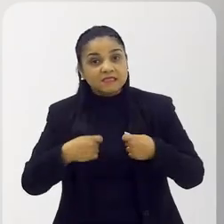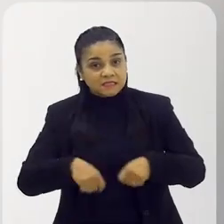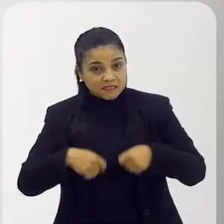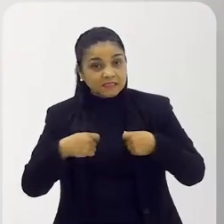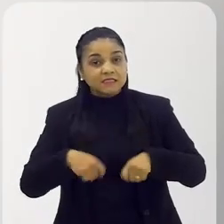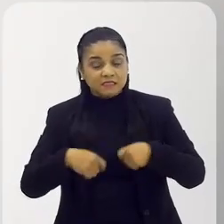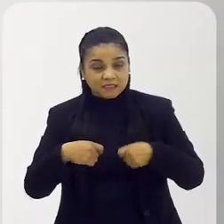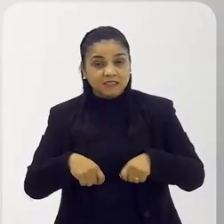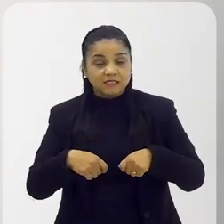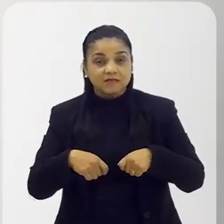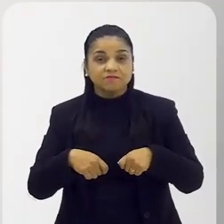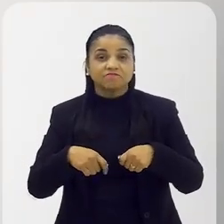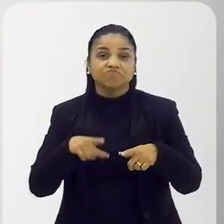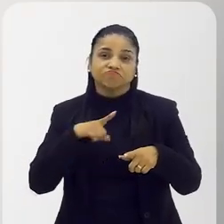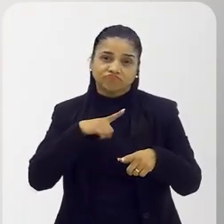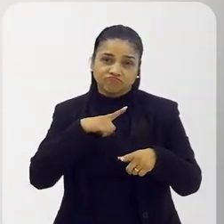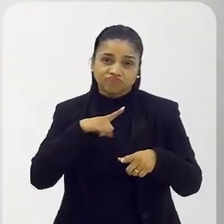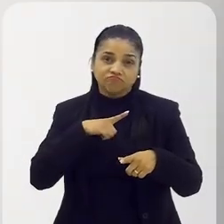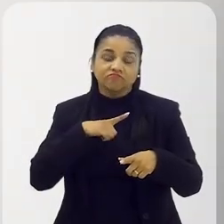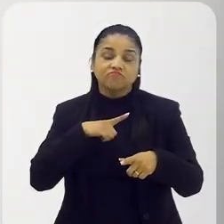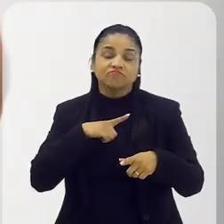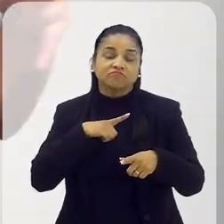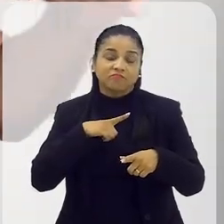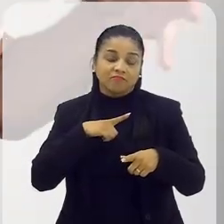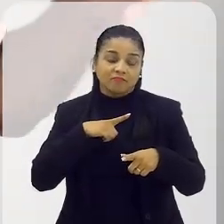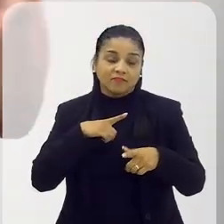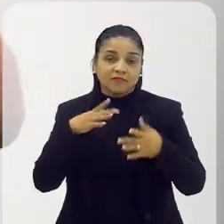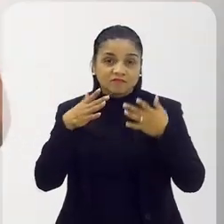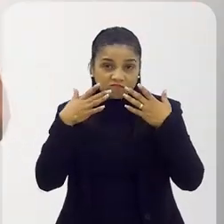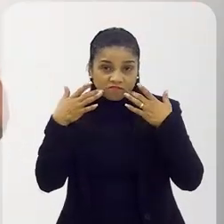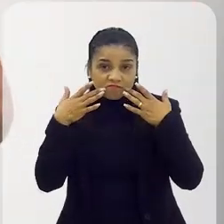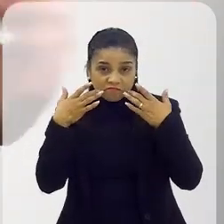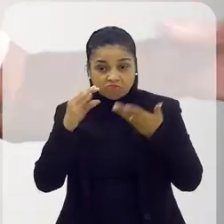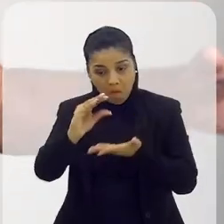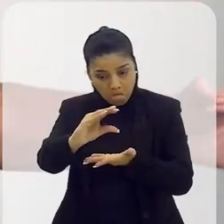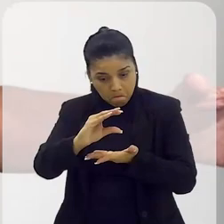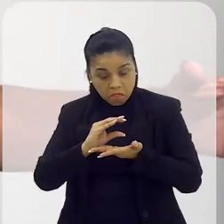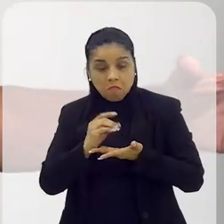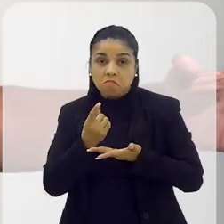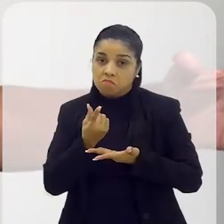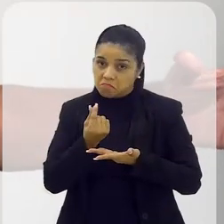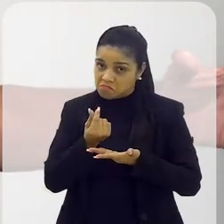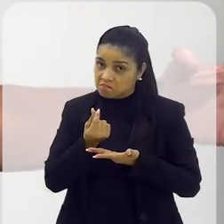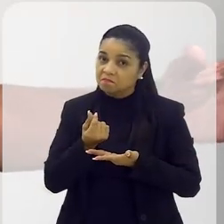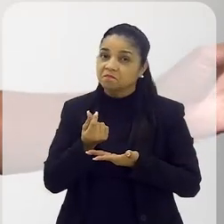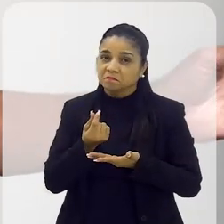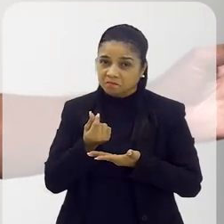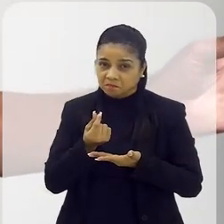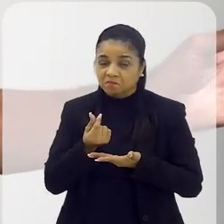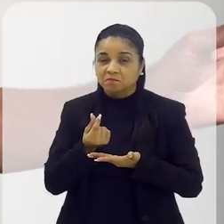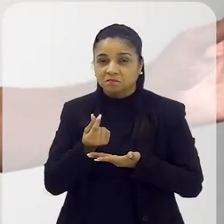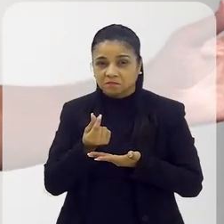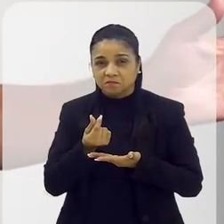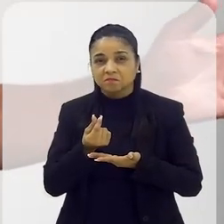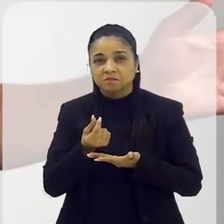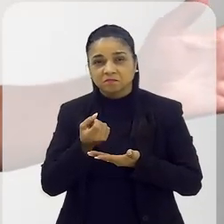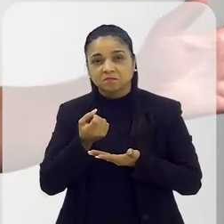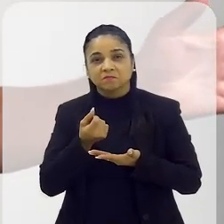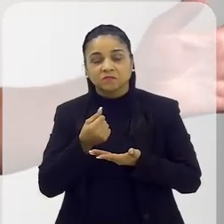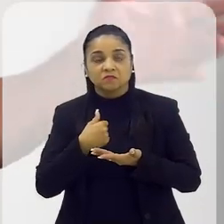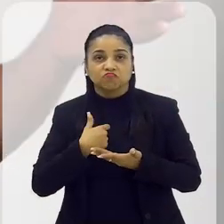você precisa mesmo, mas há coisas que produzem muito rendimento. O rendimento de uma